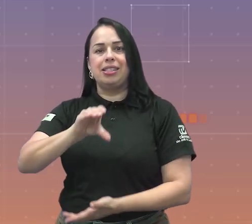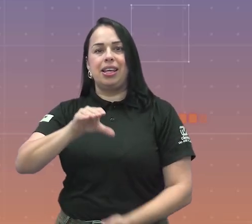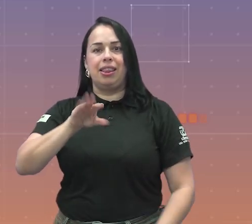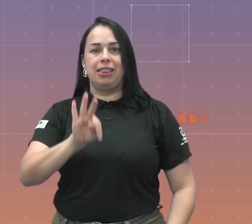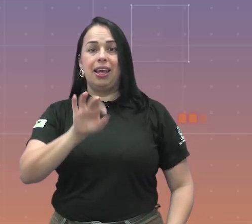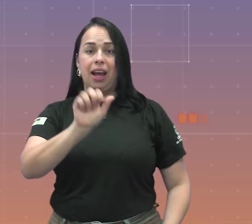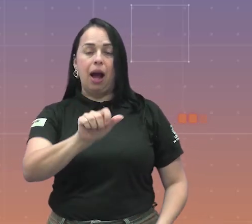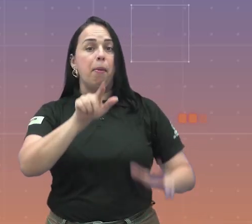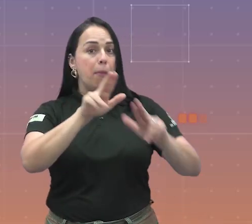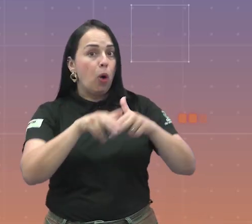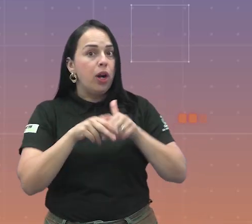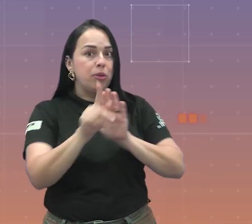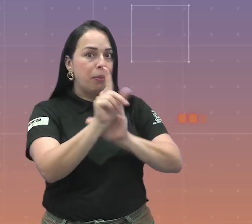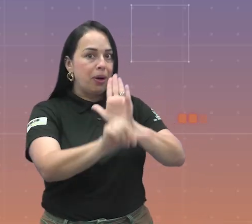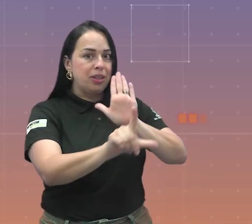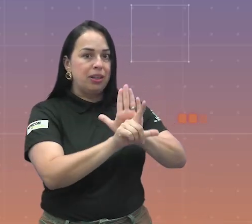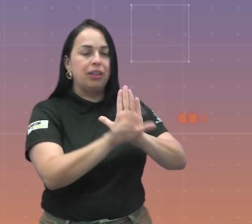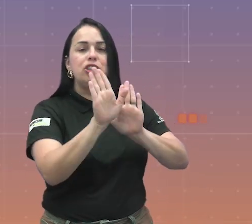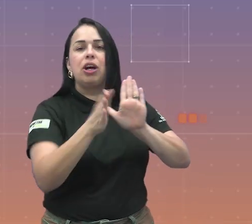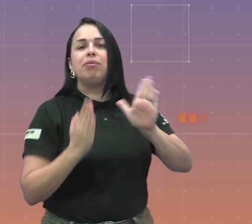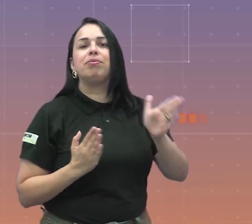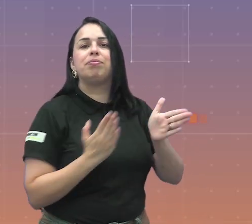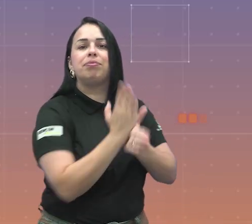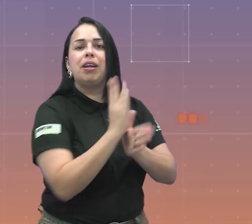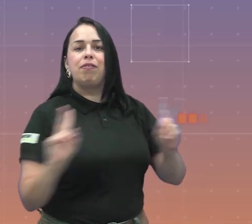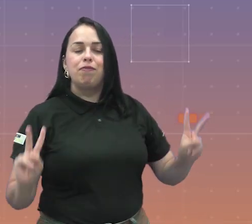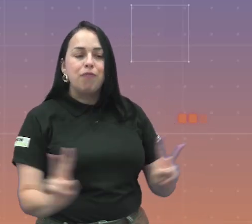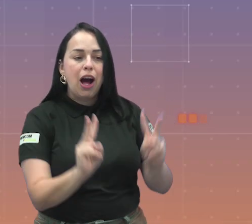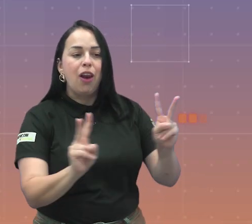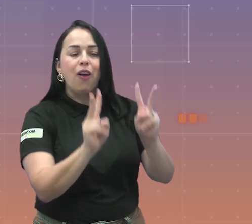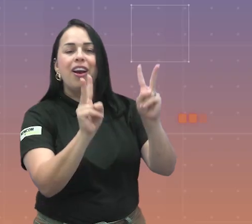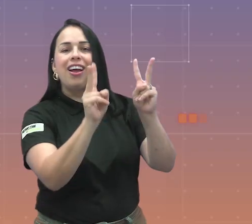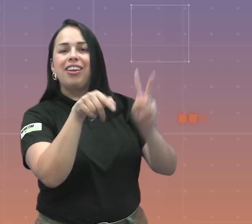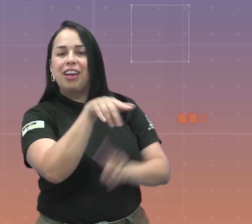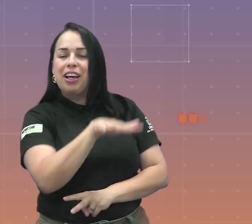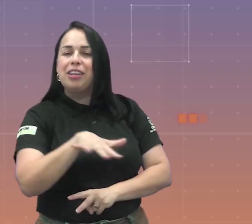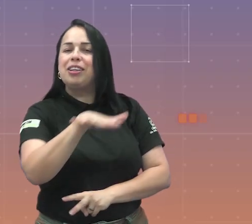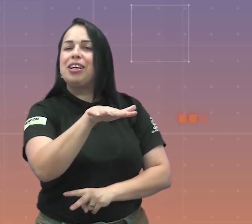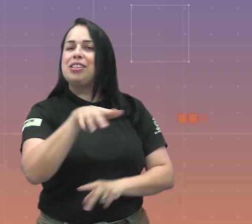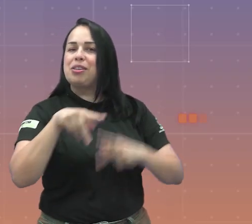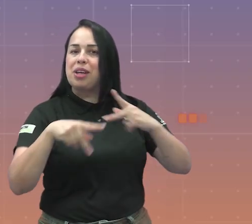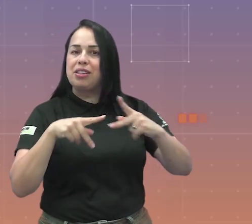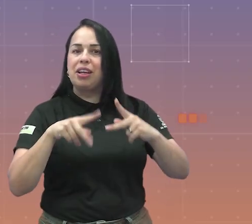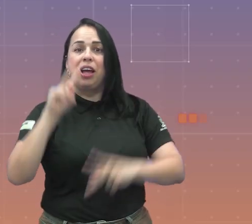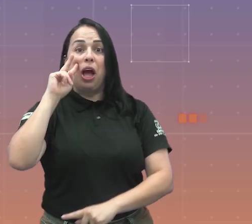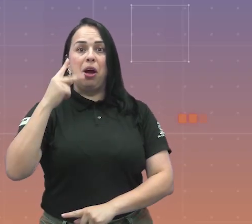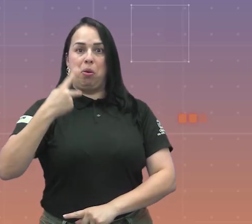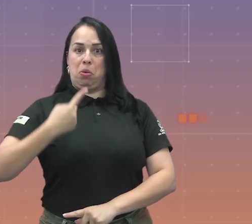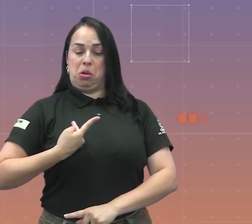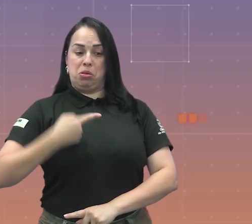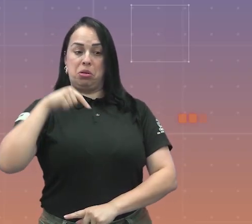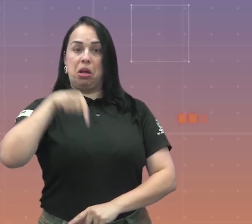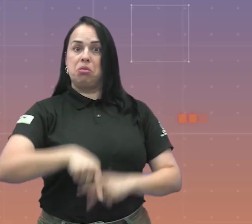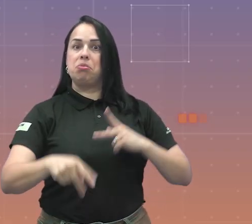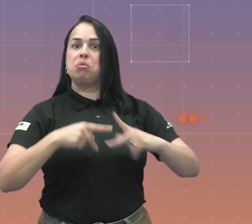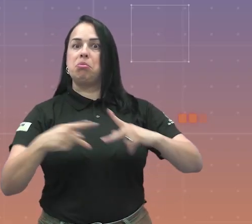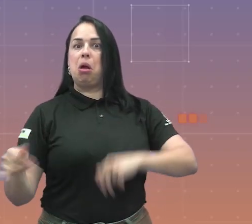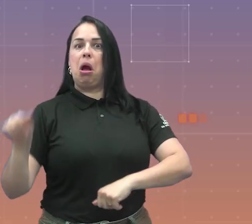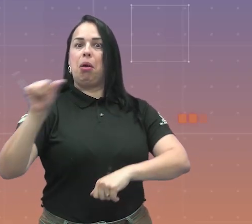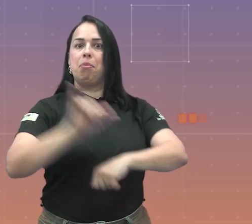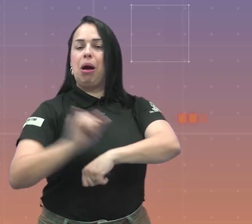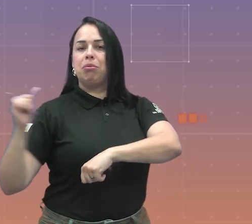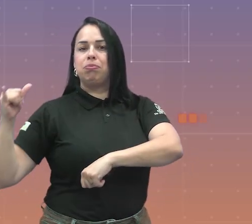um projeto de lei aprovado aqui na Câmara Municipal no ano passado valorizou ainda mais essa vocação da cidade e criou o Dia